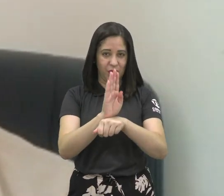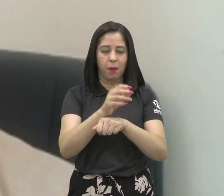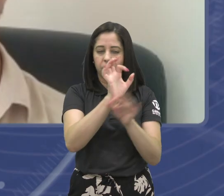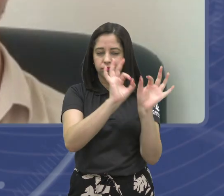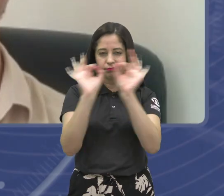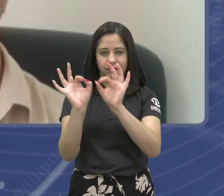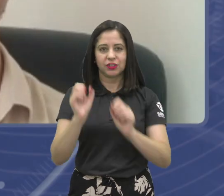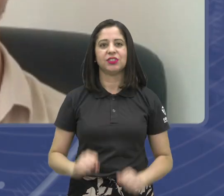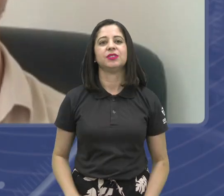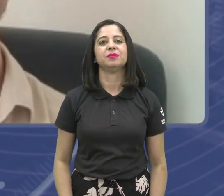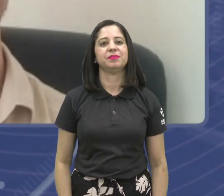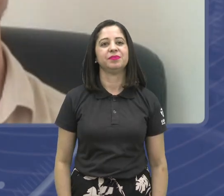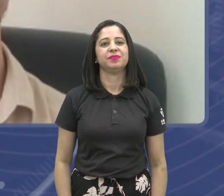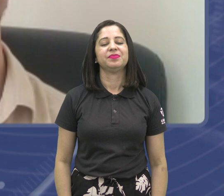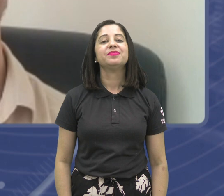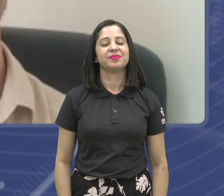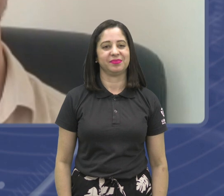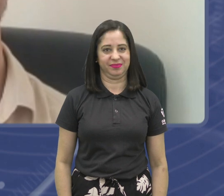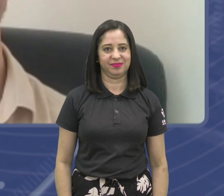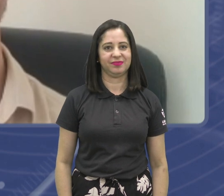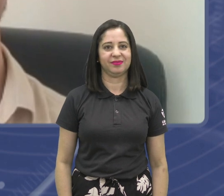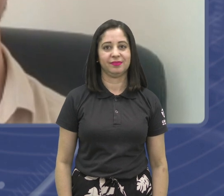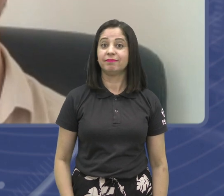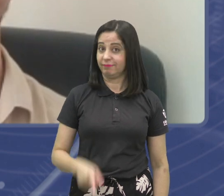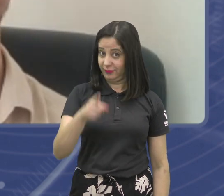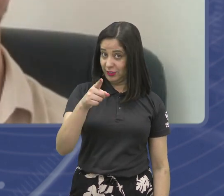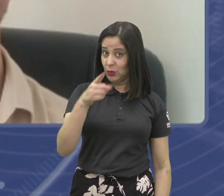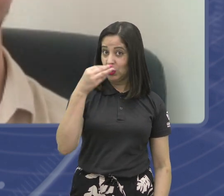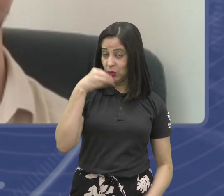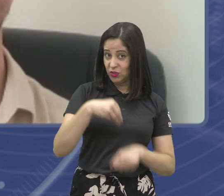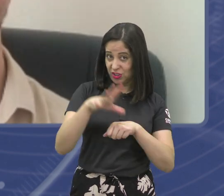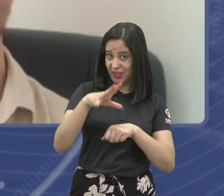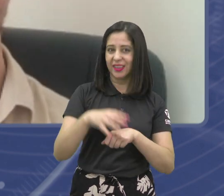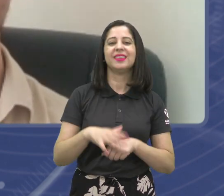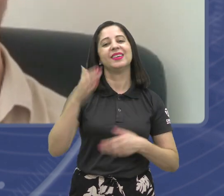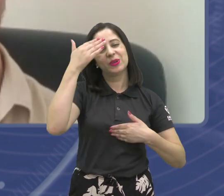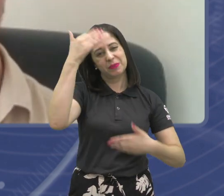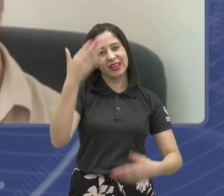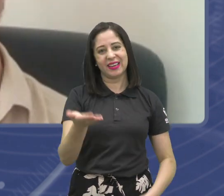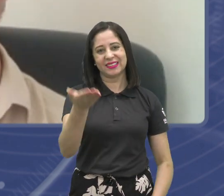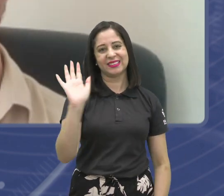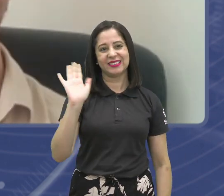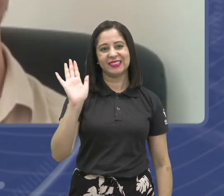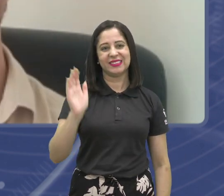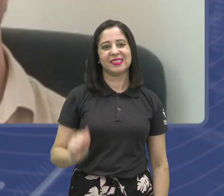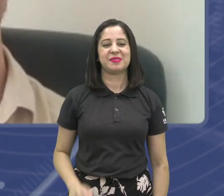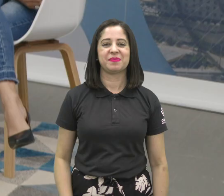sentido. Tá joia, então, ó, anotado. Obrigada, viu, Rafael? Até mais. Obrigado, até